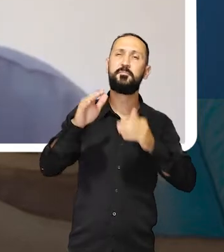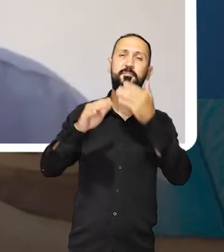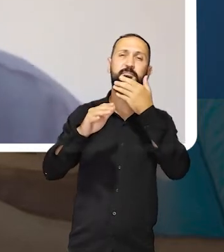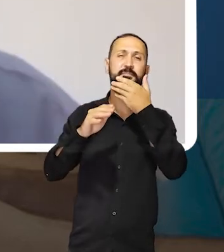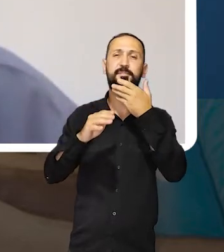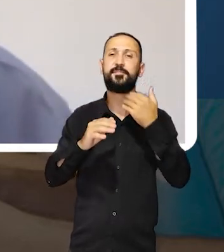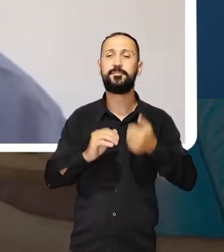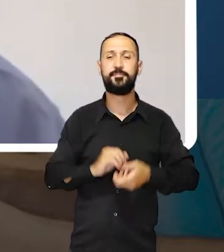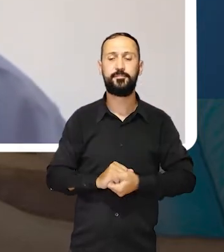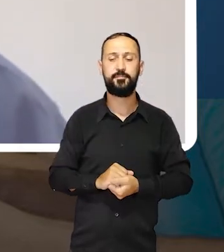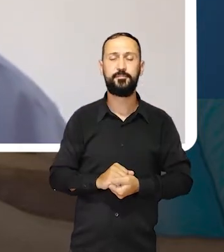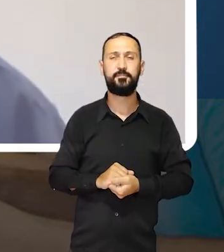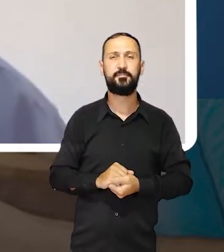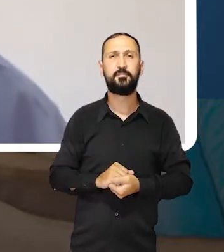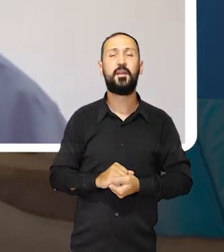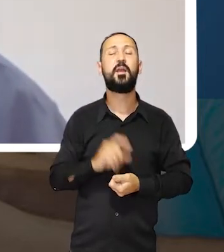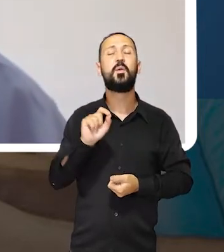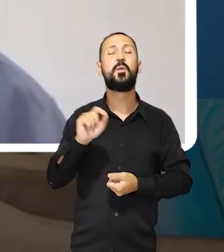mais ou menos sendo